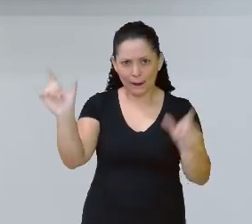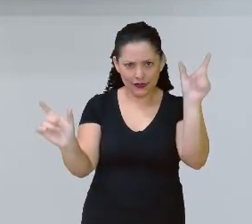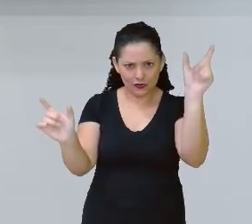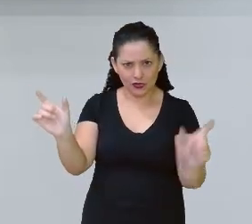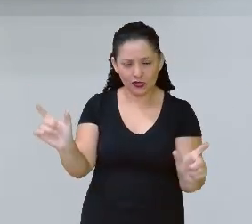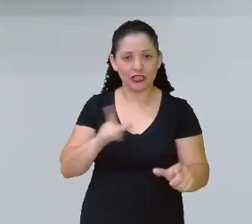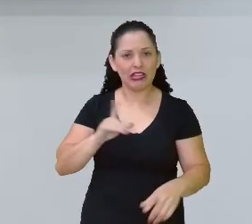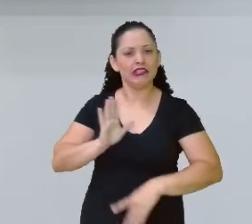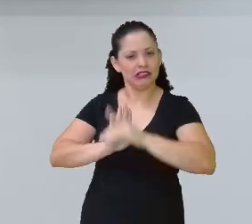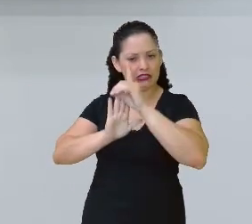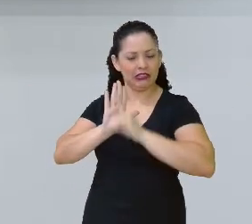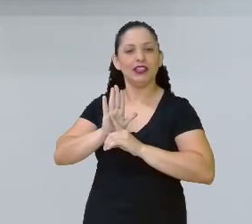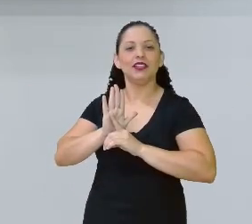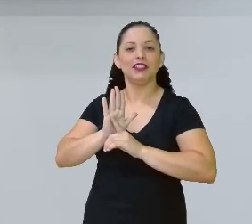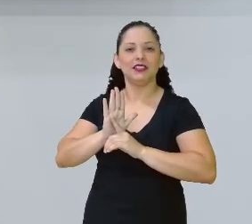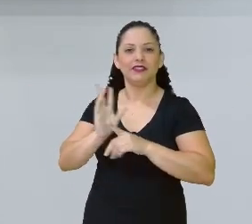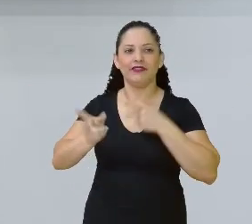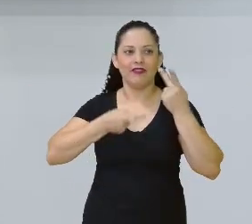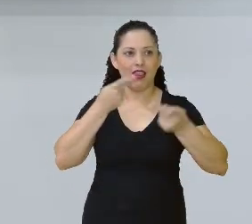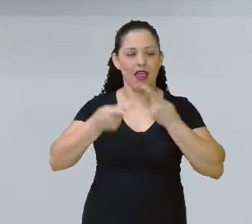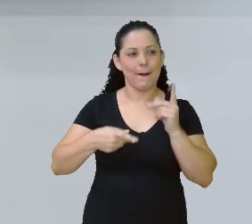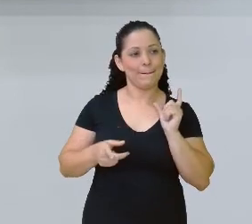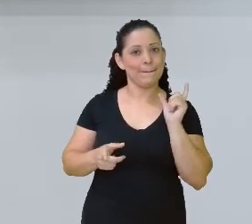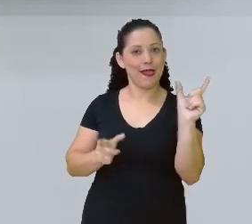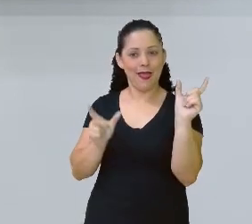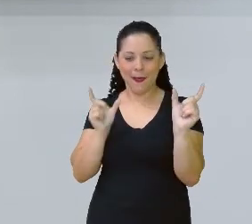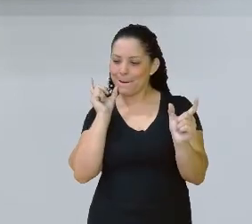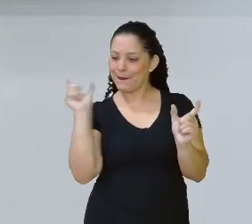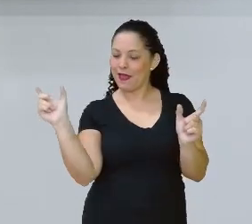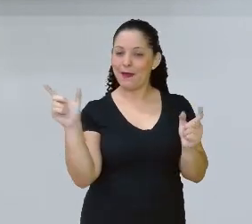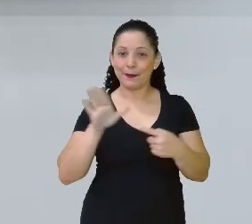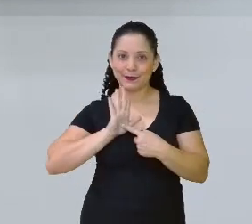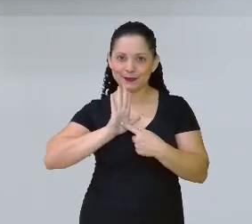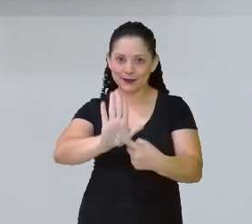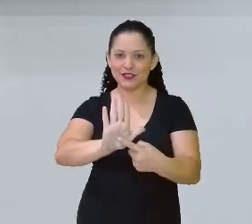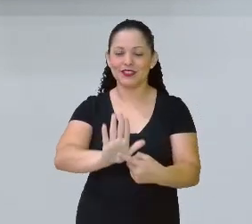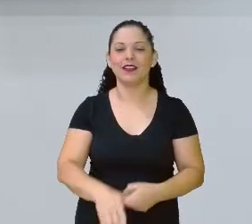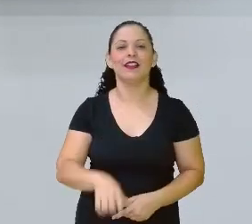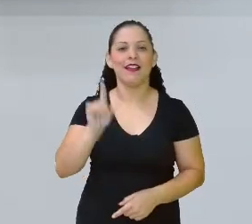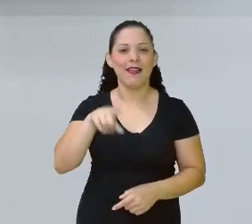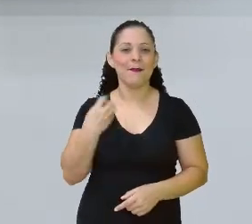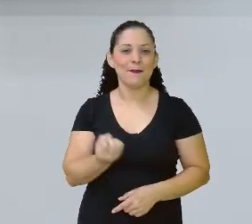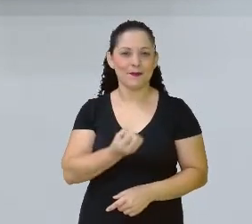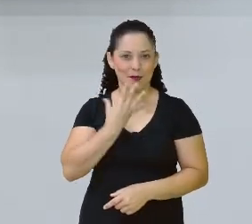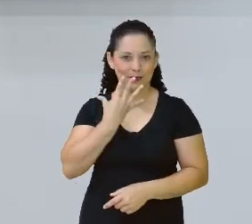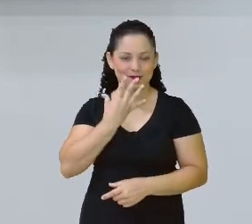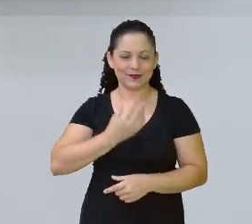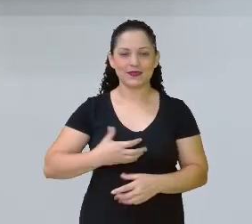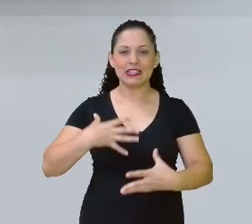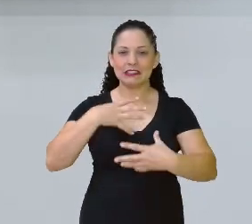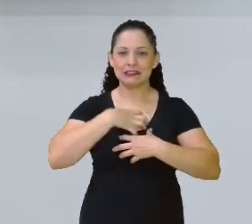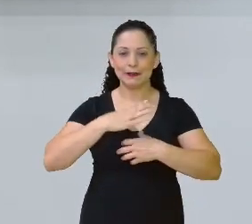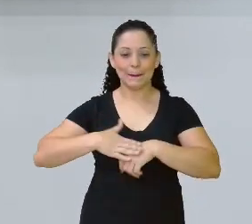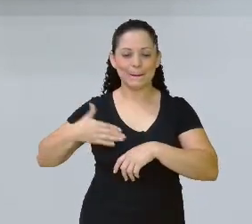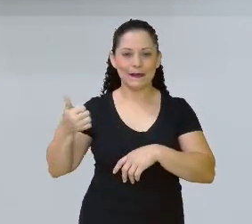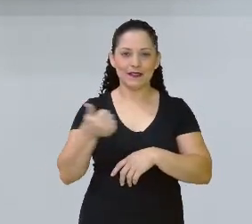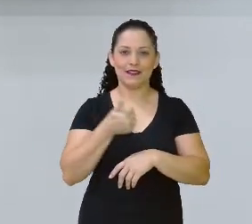direito. Então, se expresse. Isso é muito bom. Você vai se sentir muito